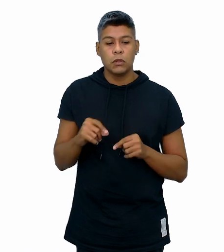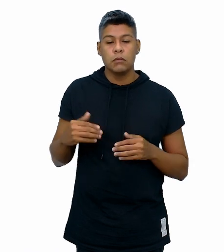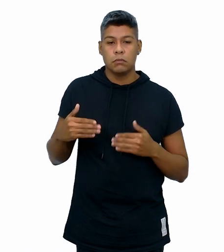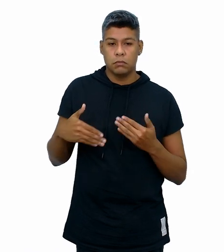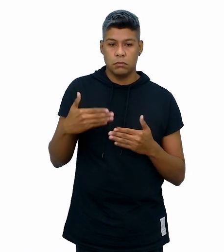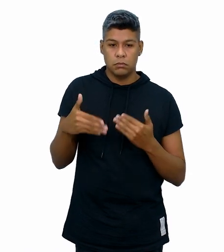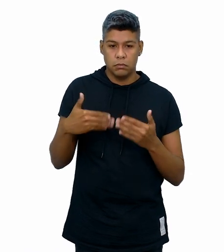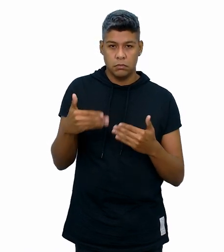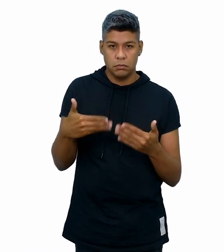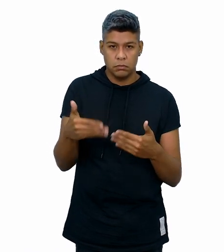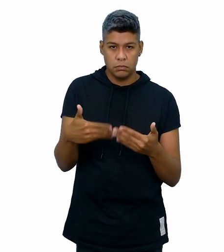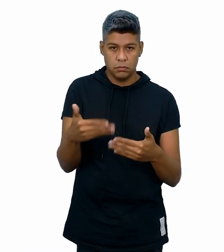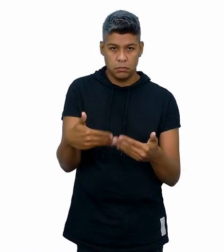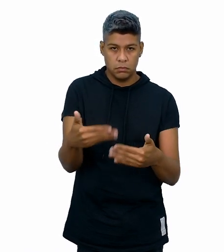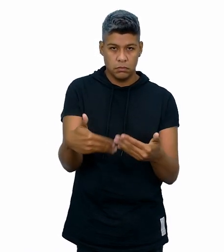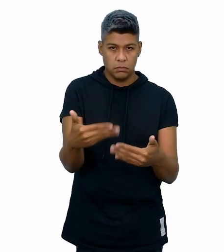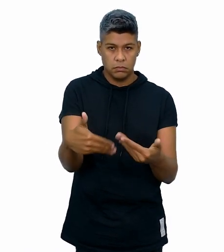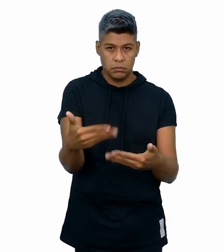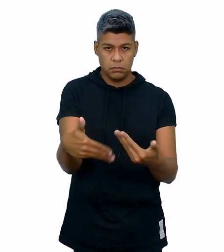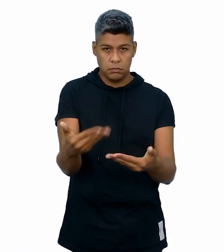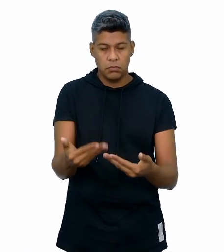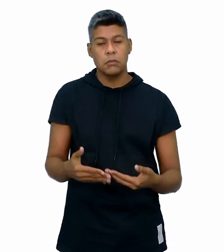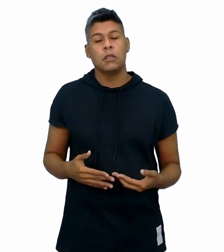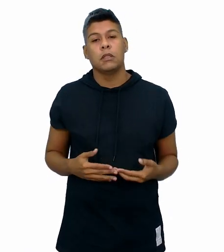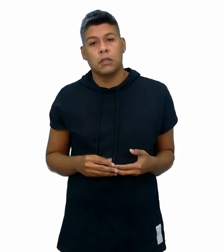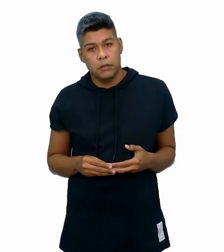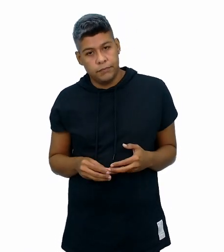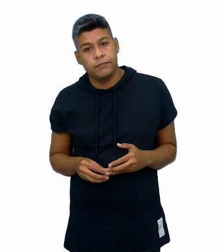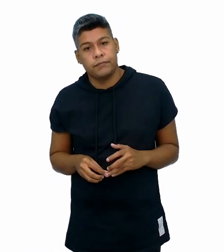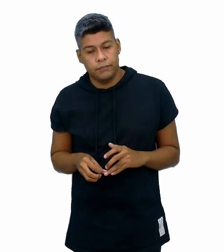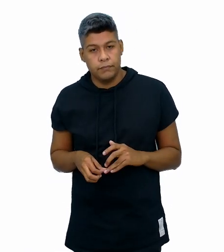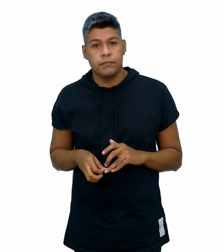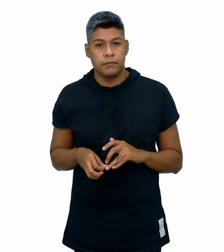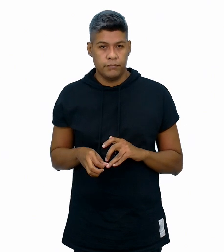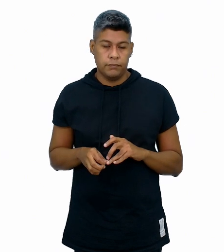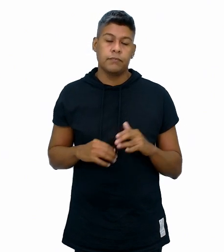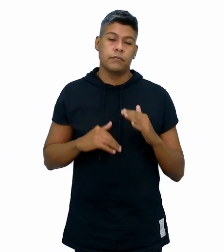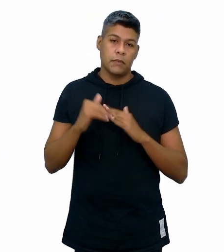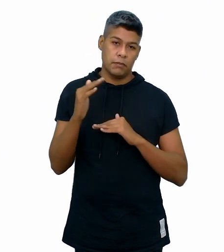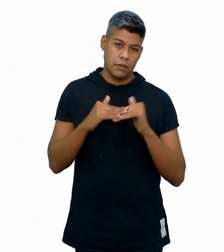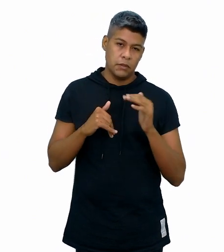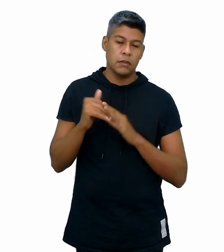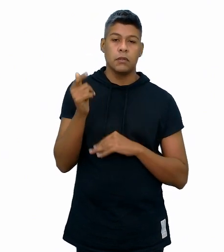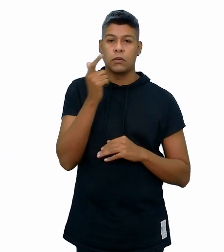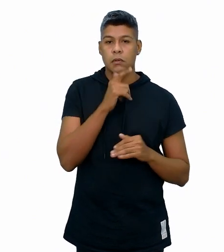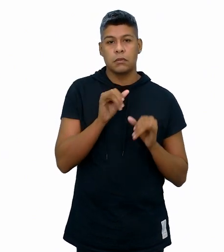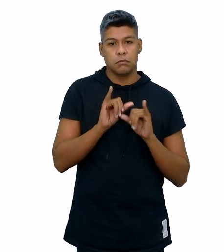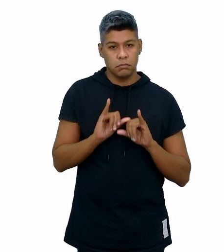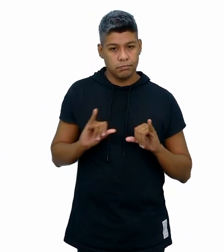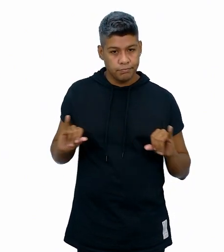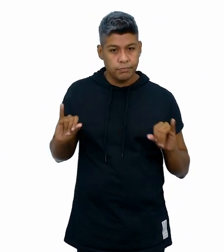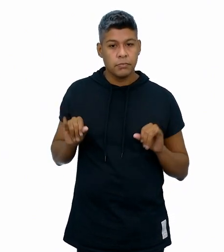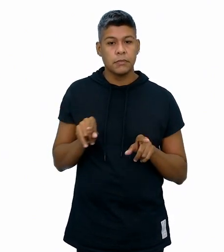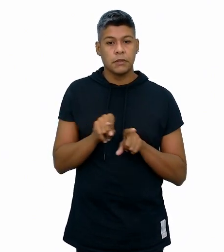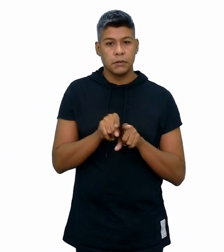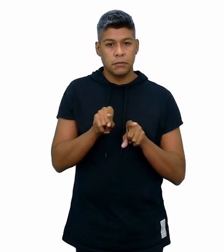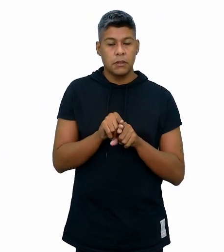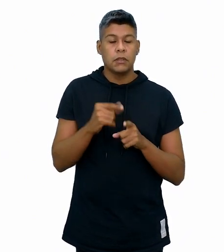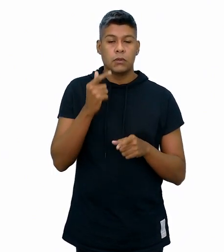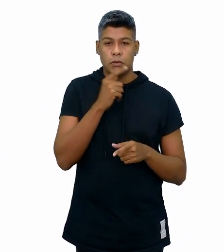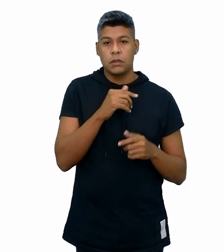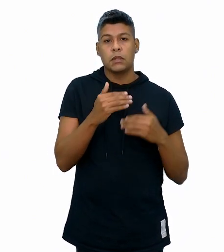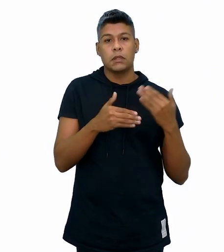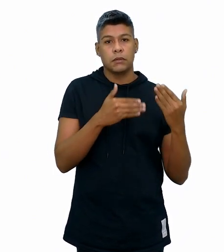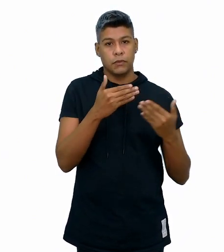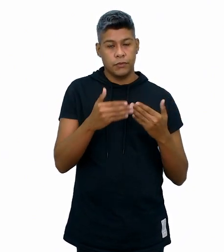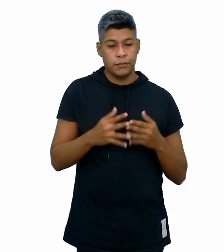decorrer desse movimento, né, desse processo, é que as habilidades vão sendo mobilizadas e, consequentemente,